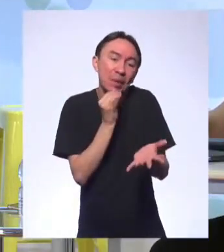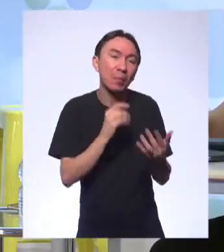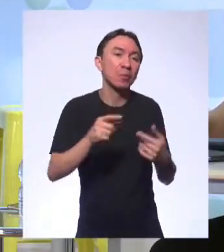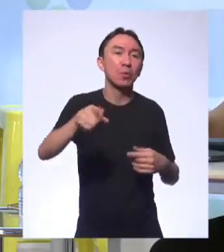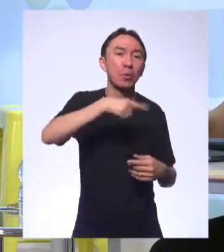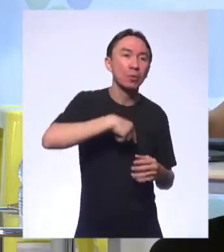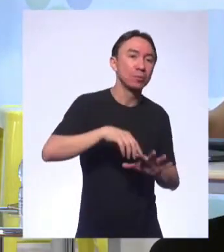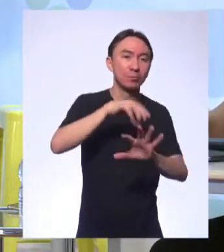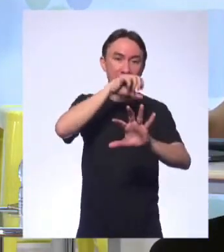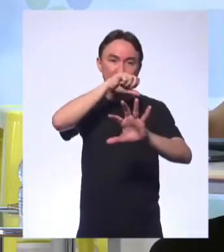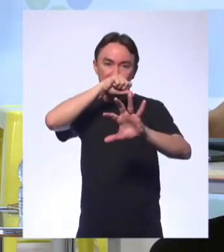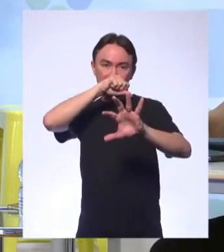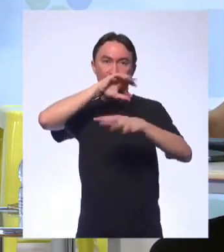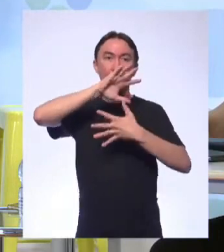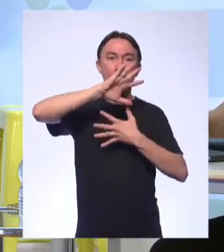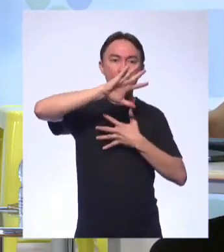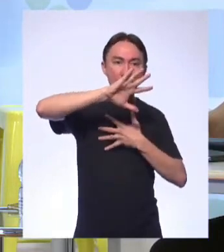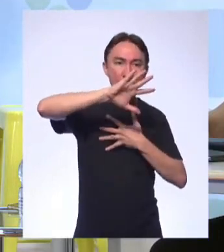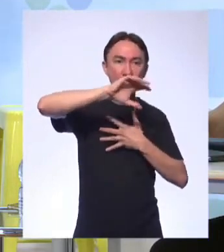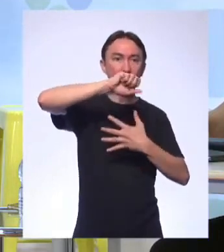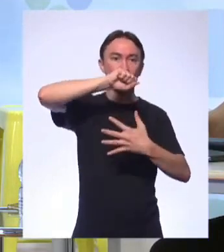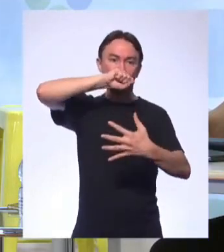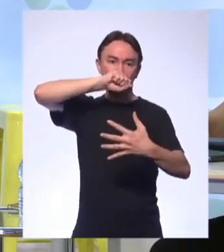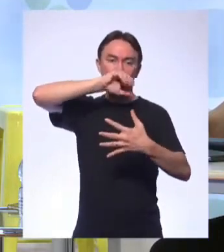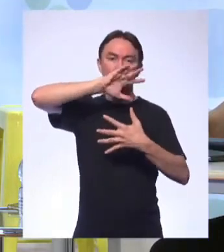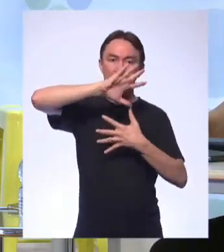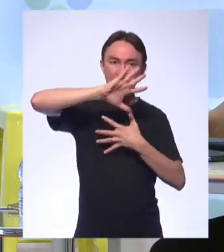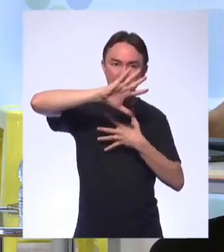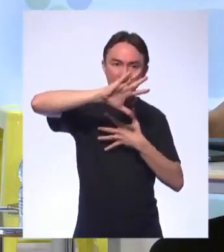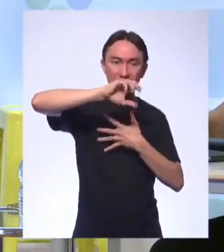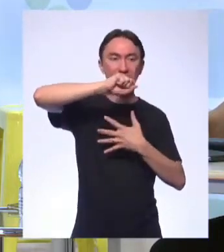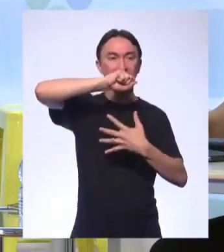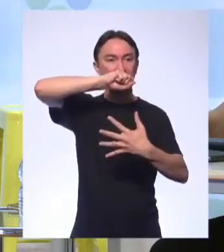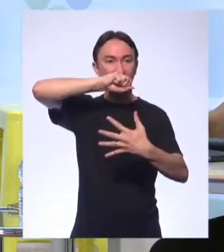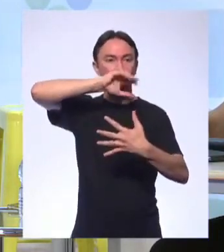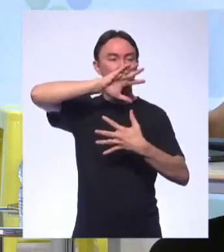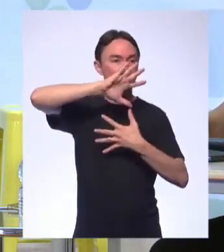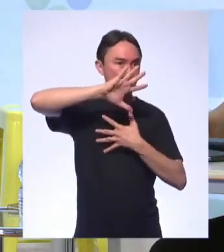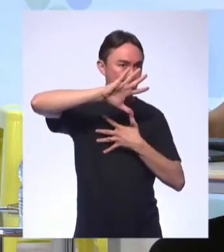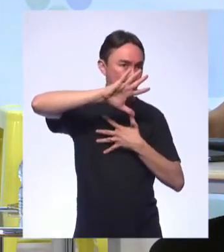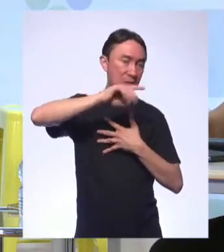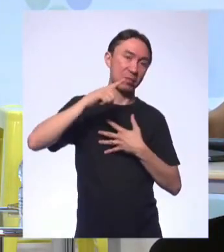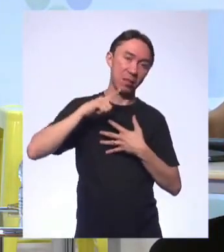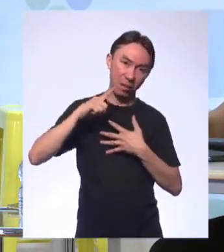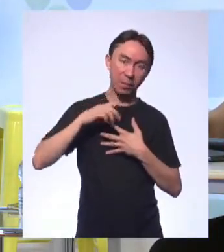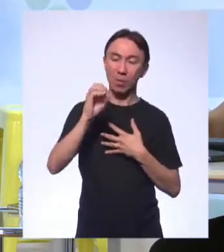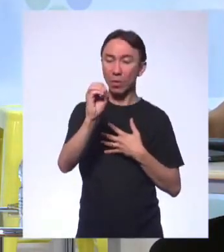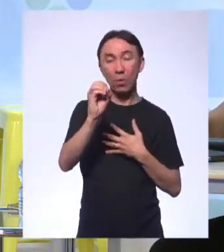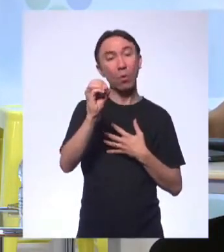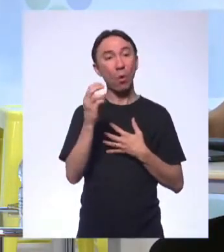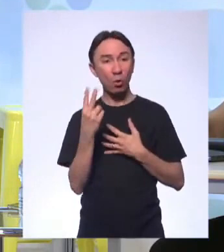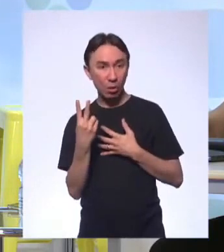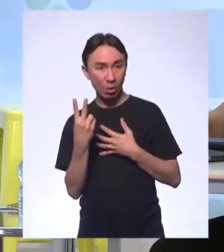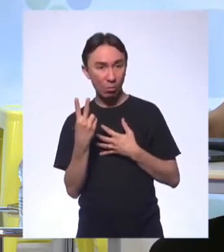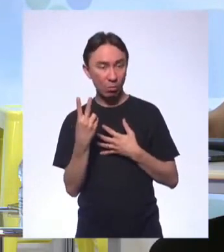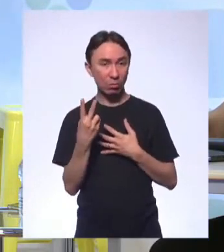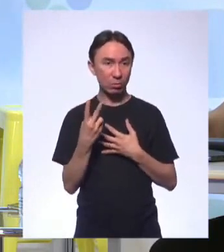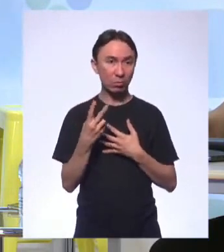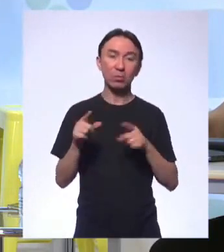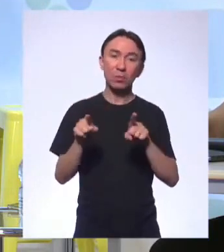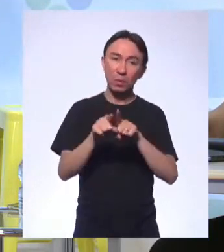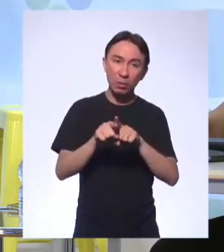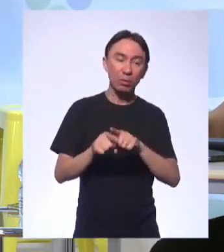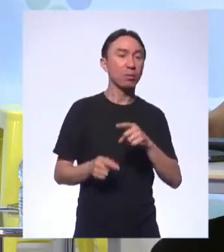respiração humana, por exemplo, o que acontece? Nós temos aí o ciclo do oxigênio, do carbono, porque nós absorvemos o